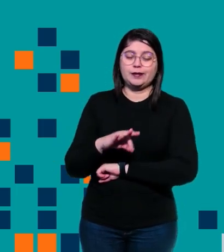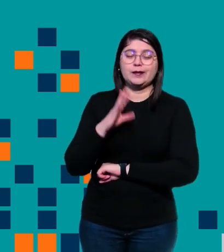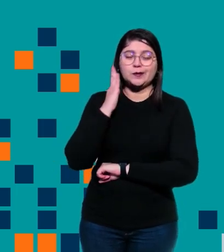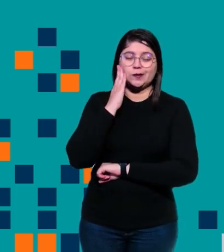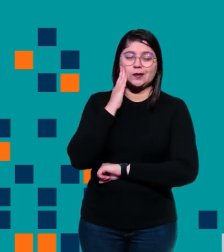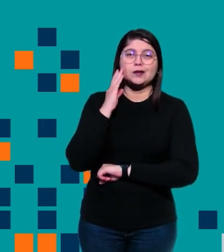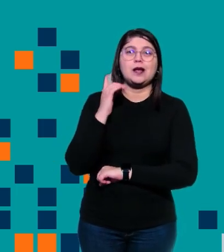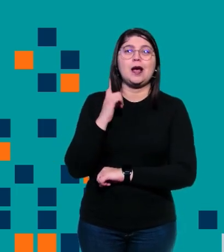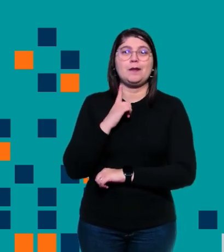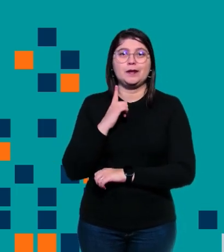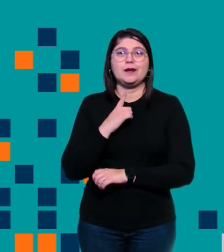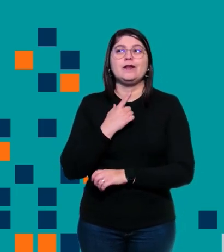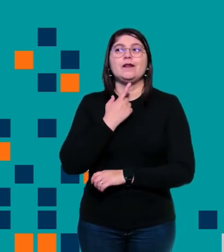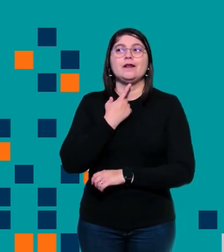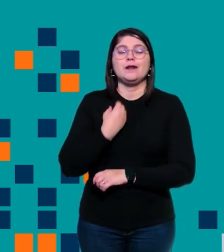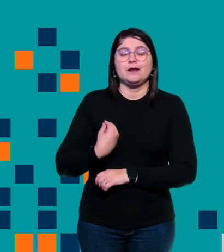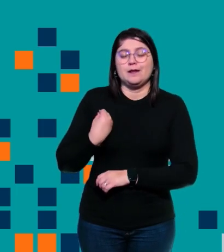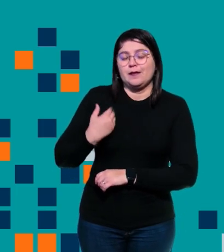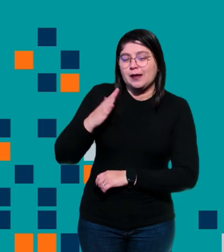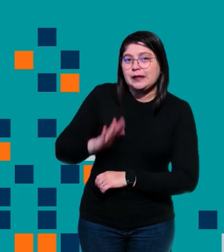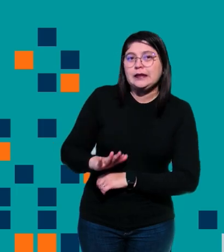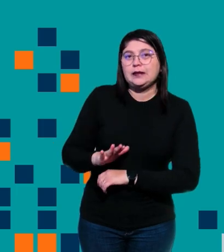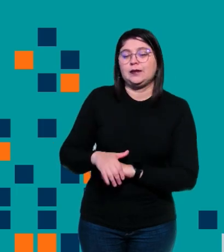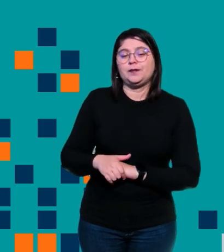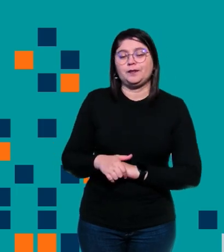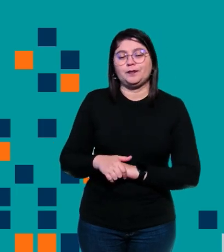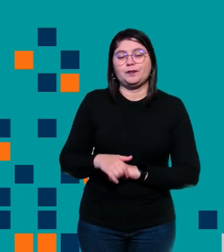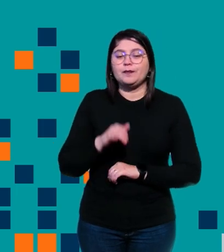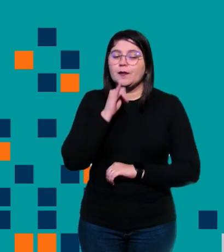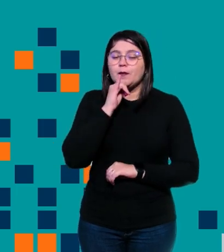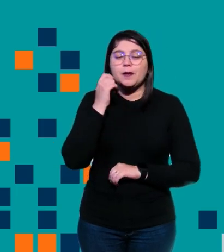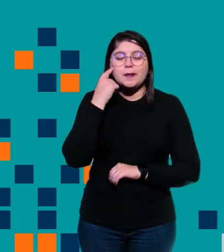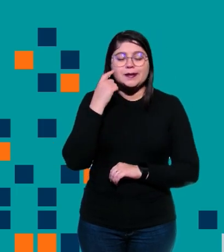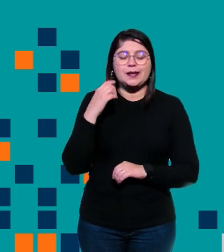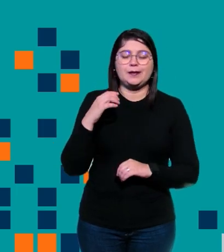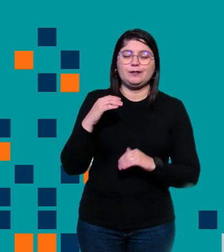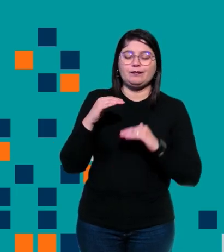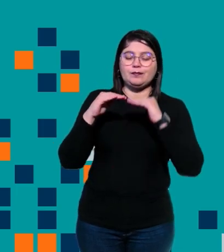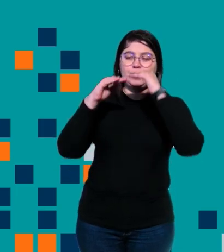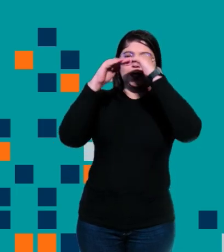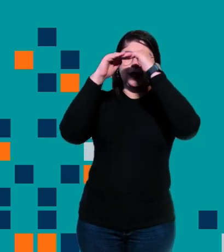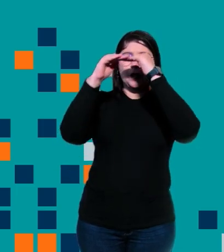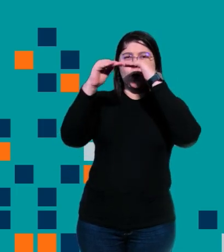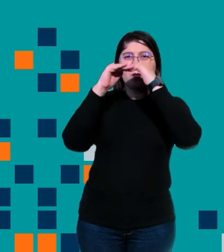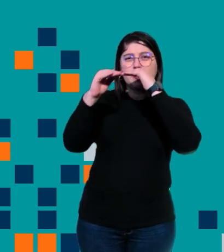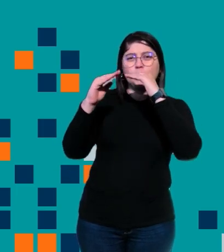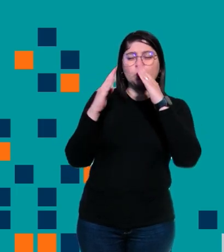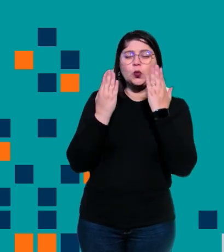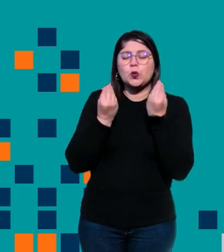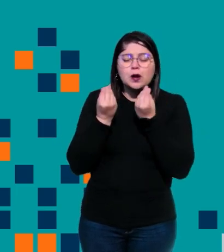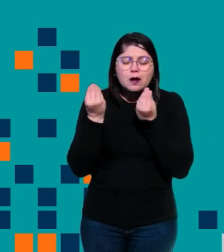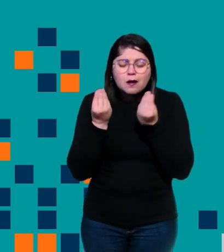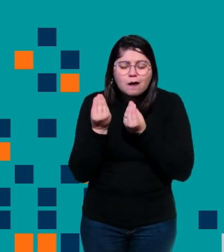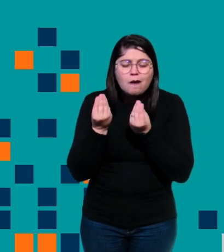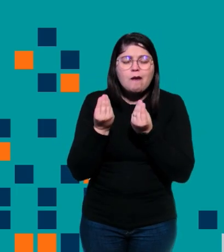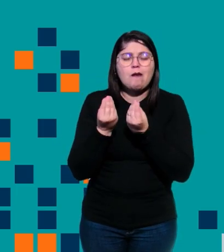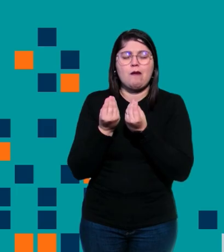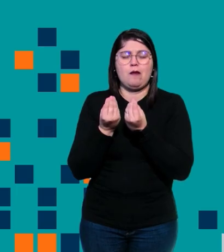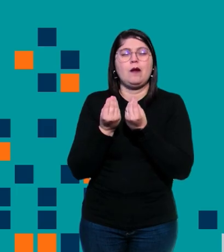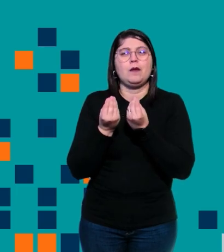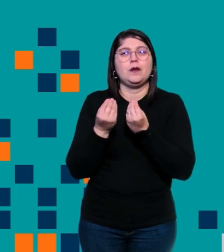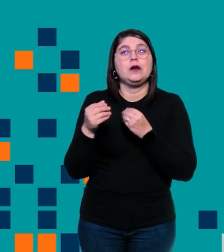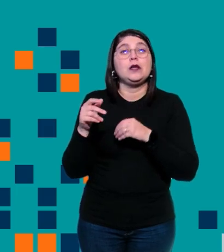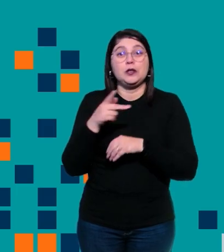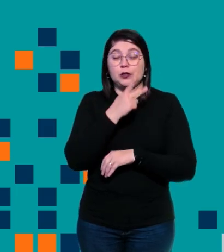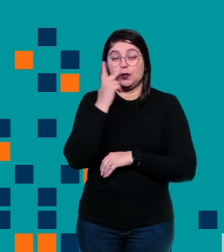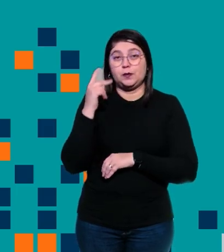coisa intensa, né? Tiago, só mencionar da armação, da forma, da cobertura, né, que foi executado pelo pessoal que fazia